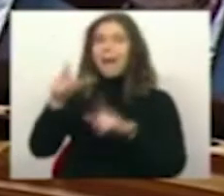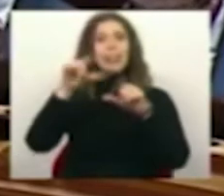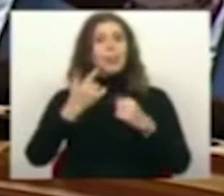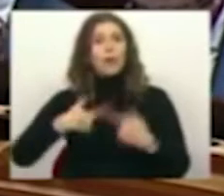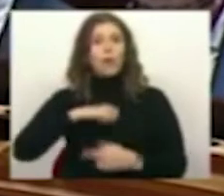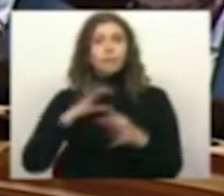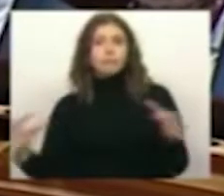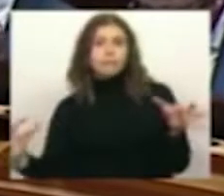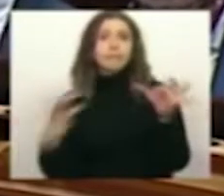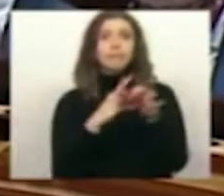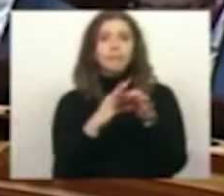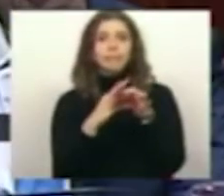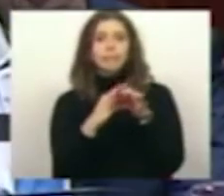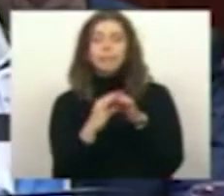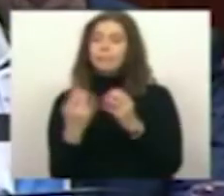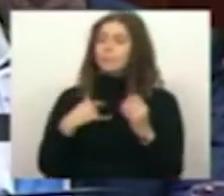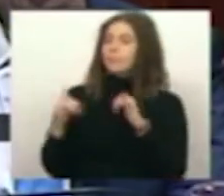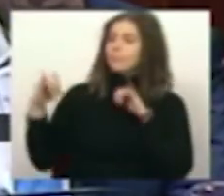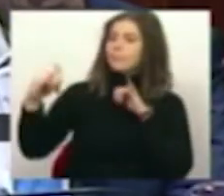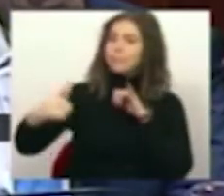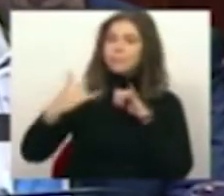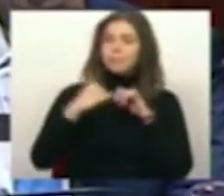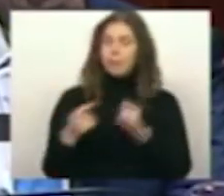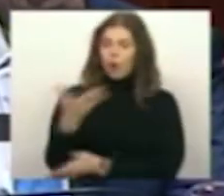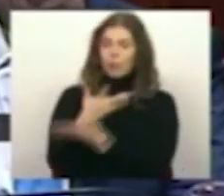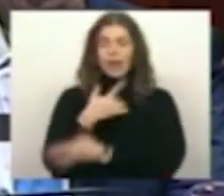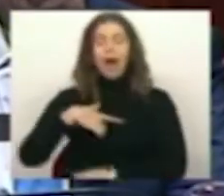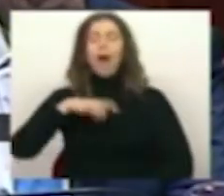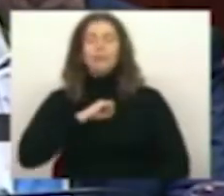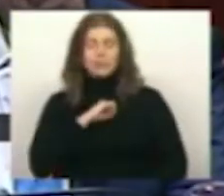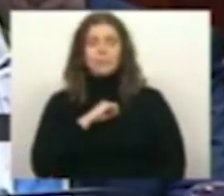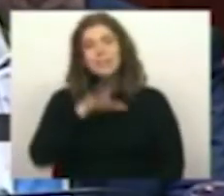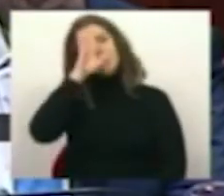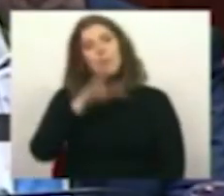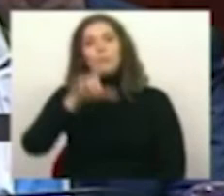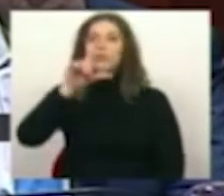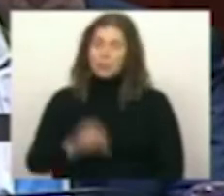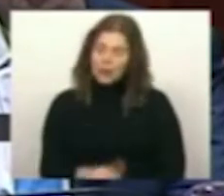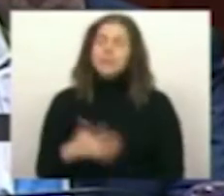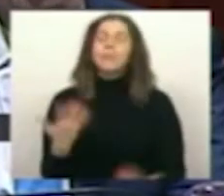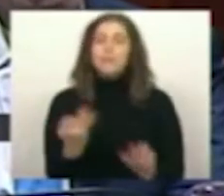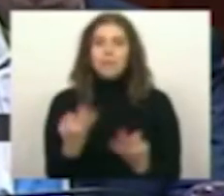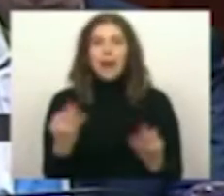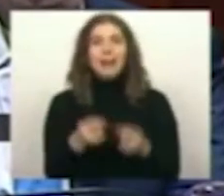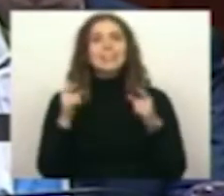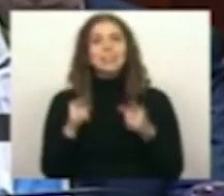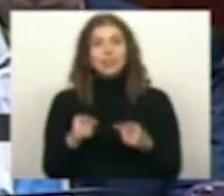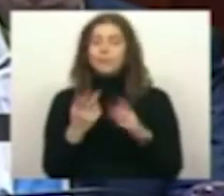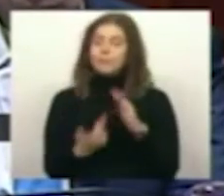nossa ligação e à internacionalização da nossa economia. Como sabemos também que